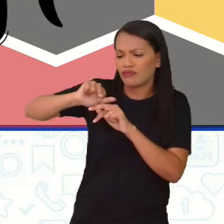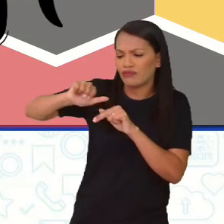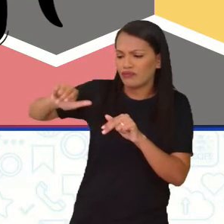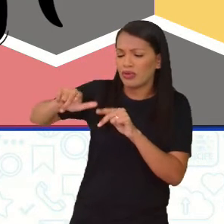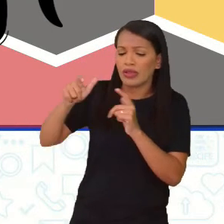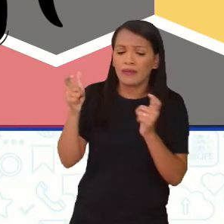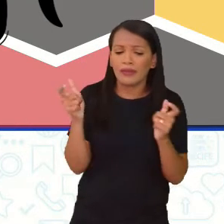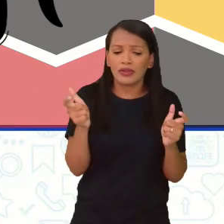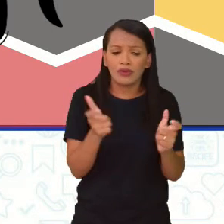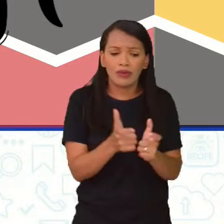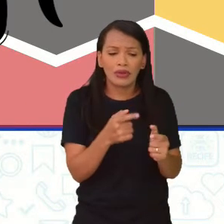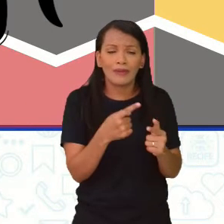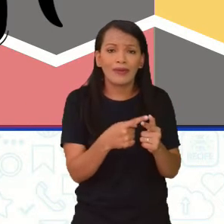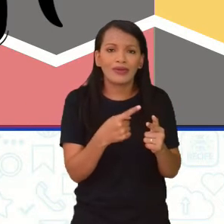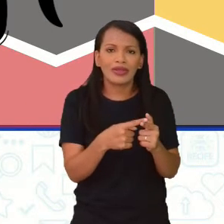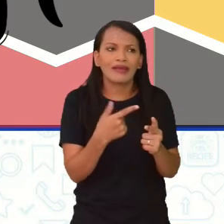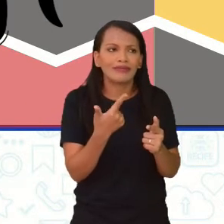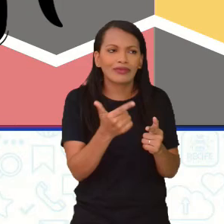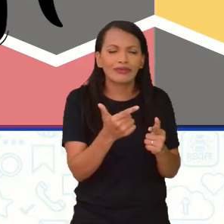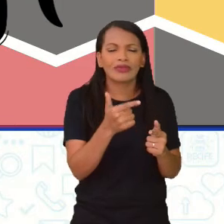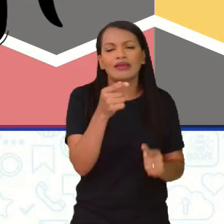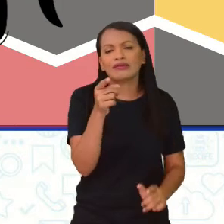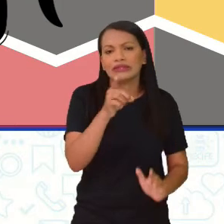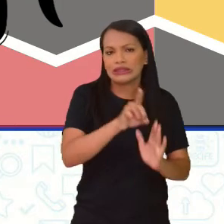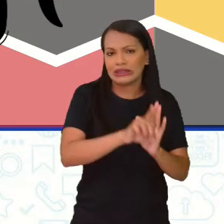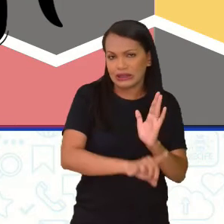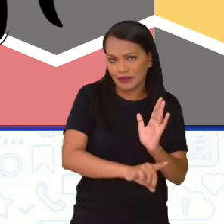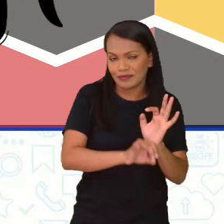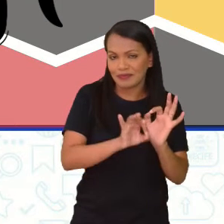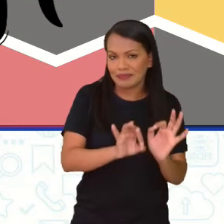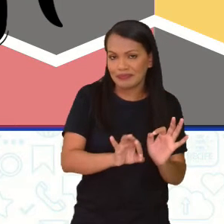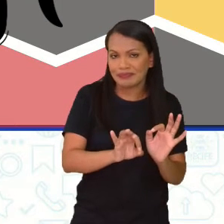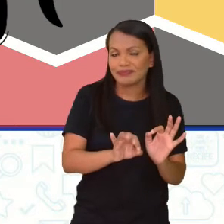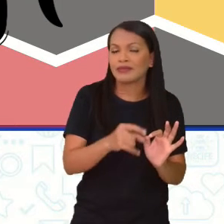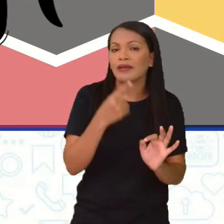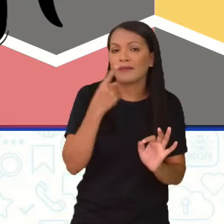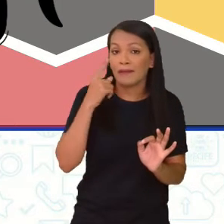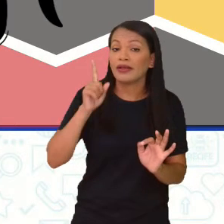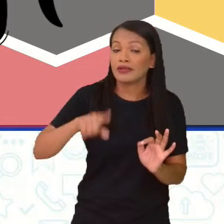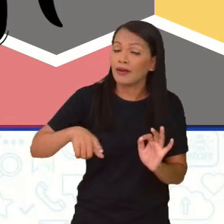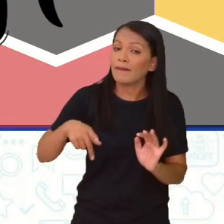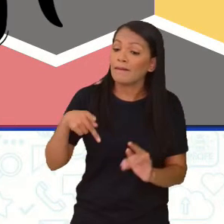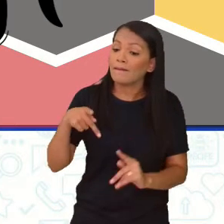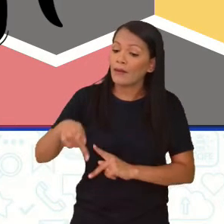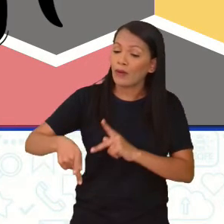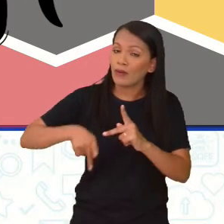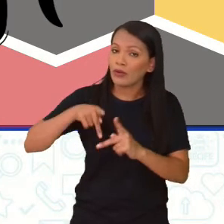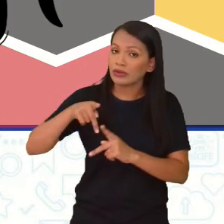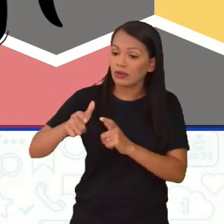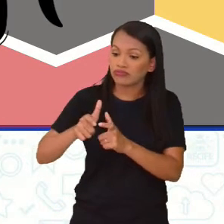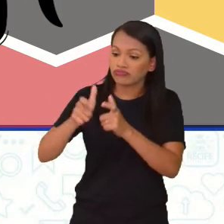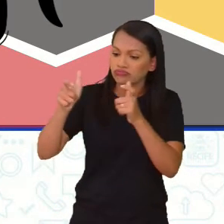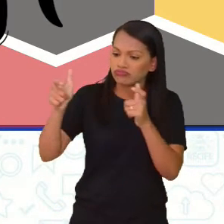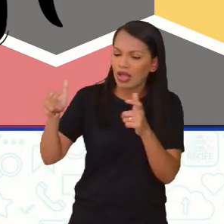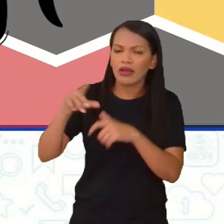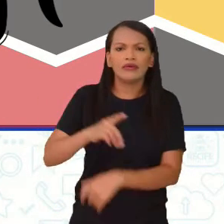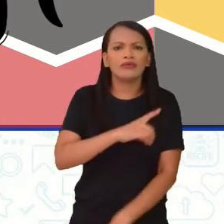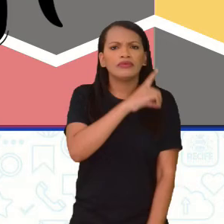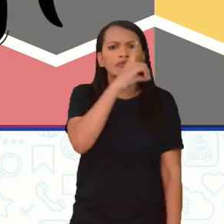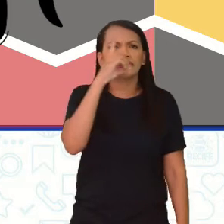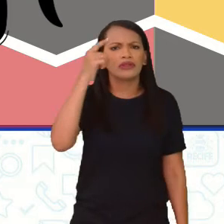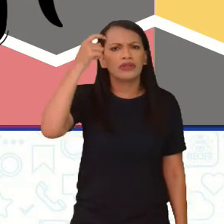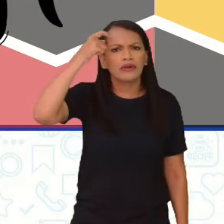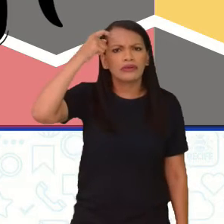da maioria, né, dos seus direitos, né? E nesse sentido, né, o Dia da Consciência Negra vem